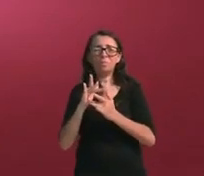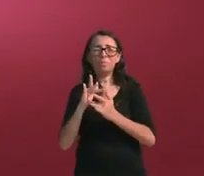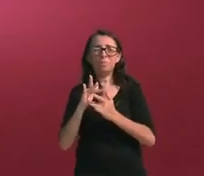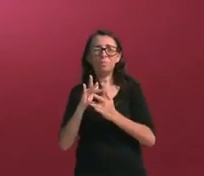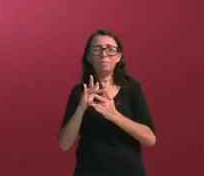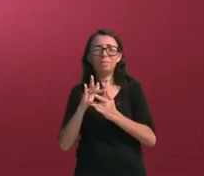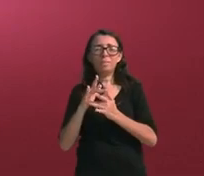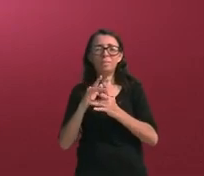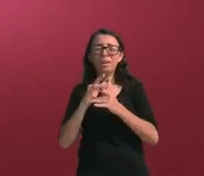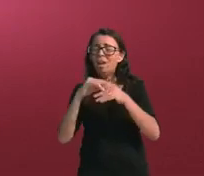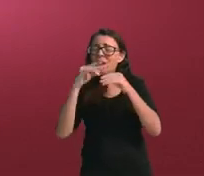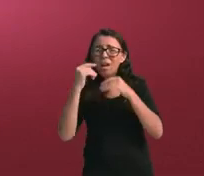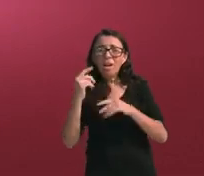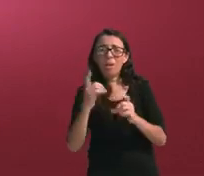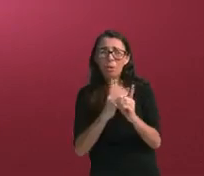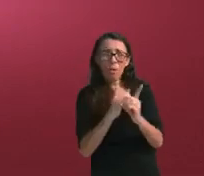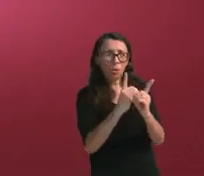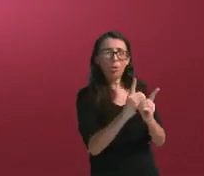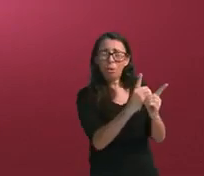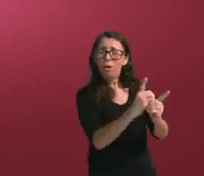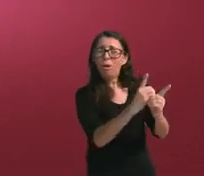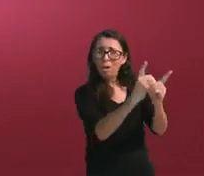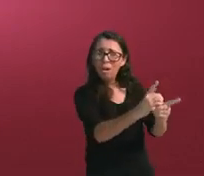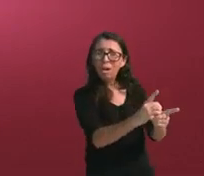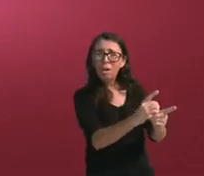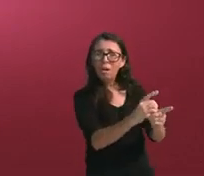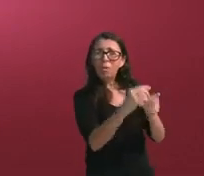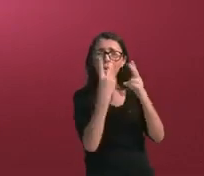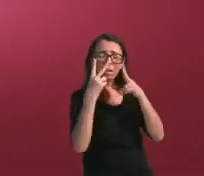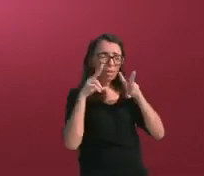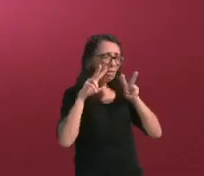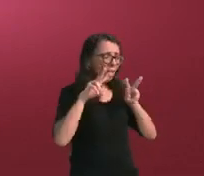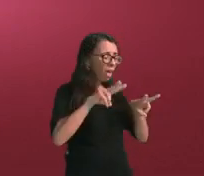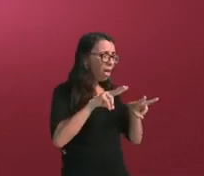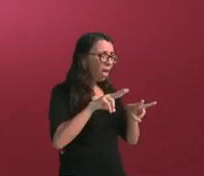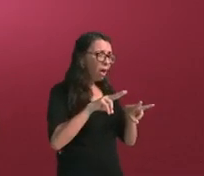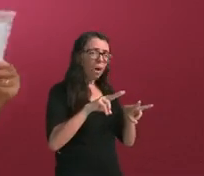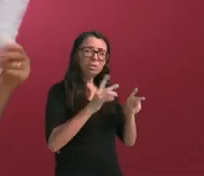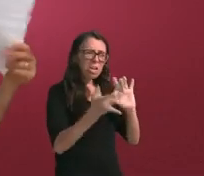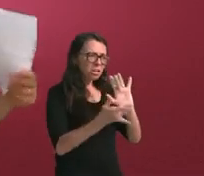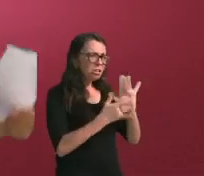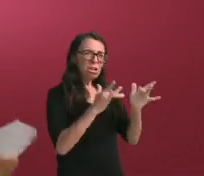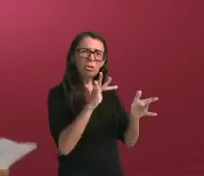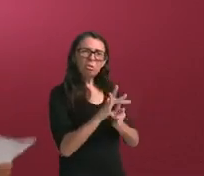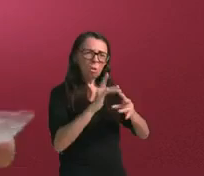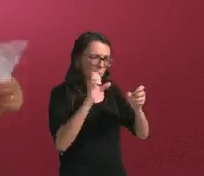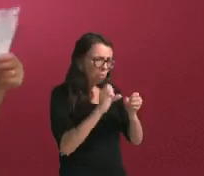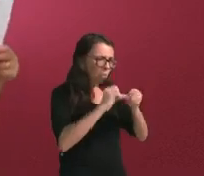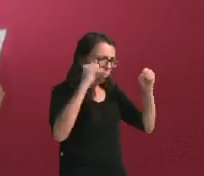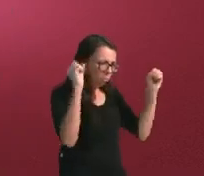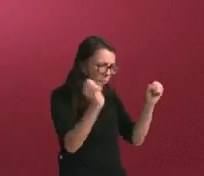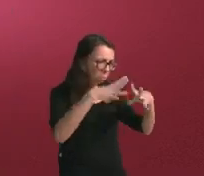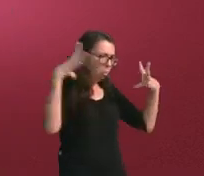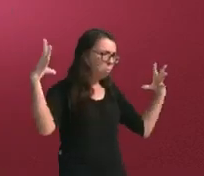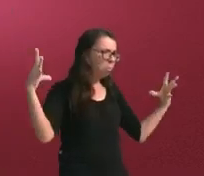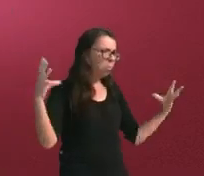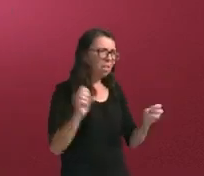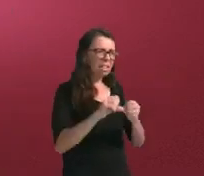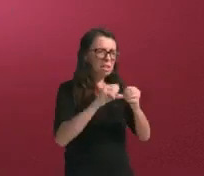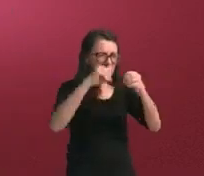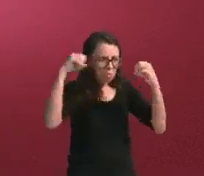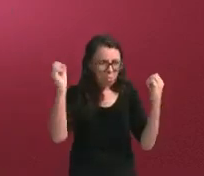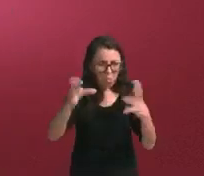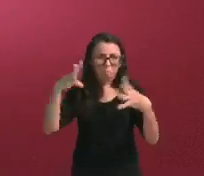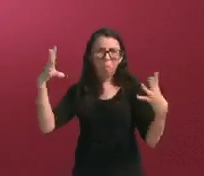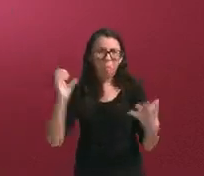Eles ficavam maravilhados. Até os demônios nos submetem, na verdade, ao poder de Deus, ao poder de Cristo que estava com